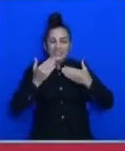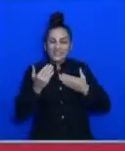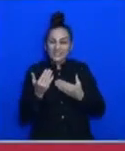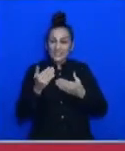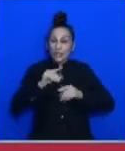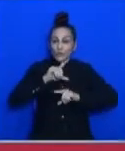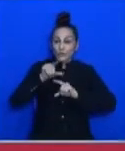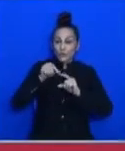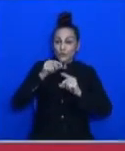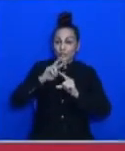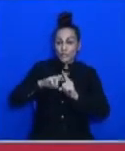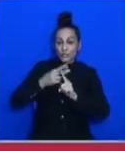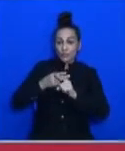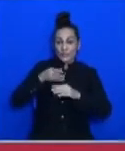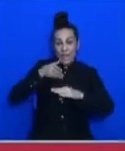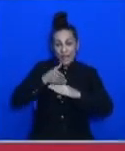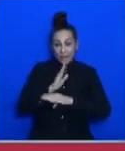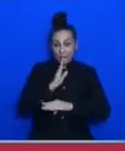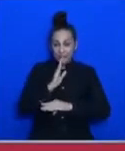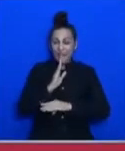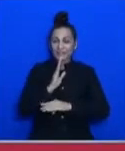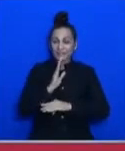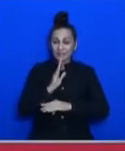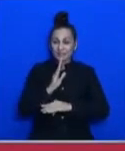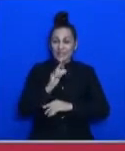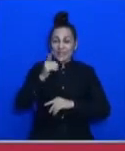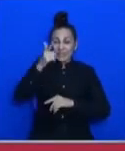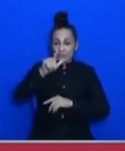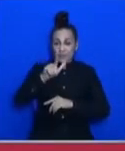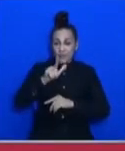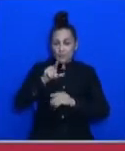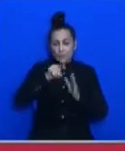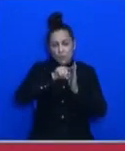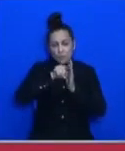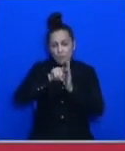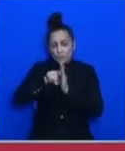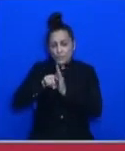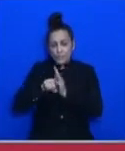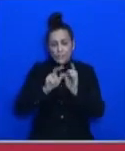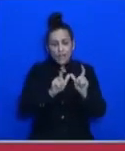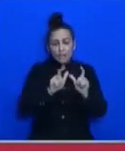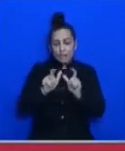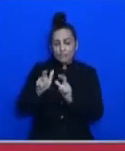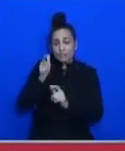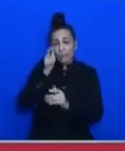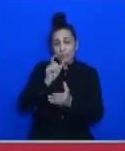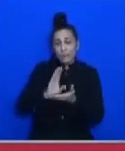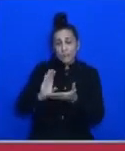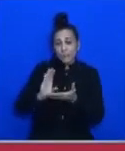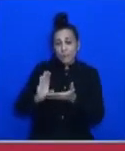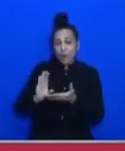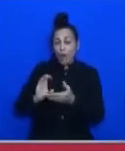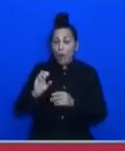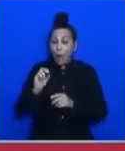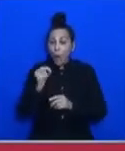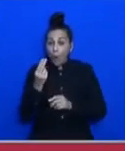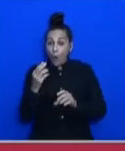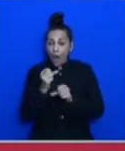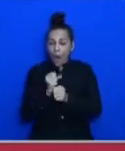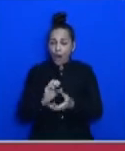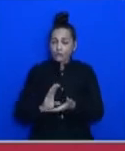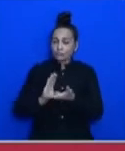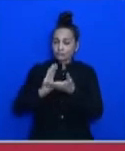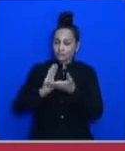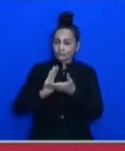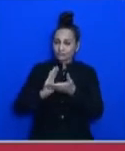Obrigado. Sorteio da dupla cena realizado, validado. Após a apuração, você poderá saber de onde são as apostas vencedoras ou se o prêmio